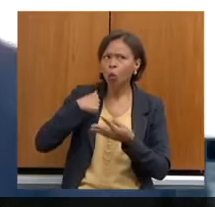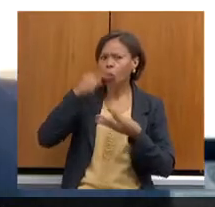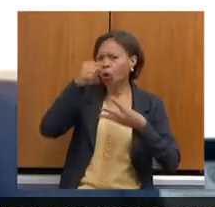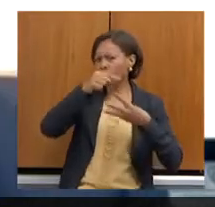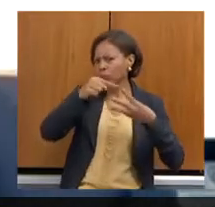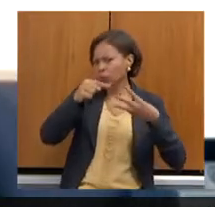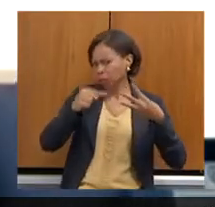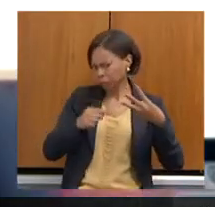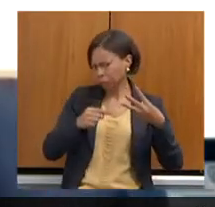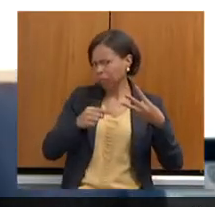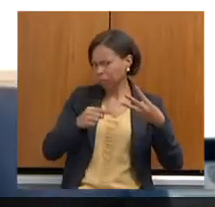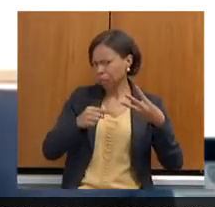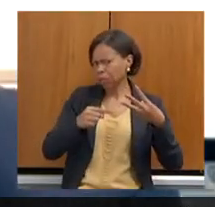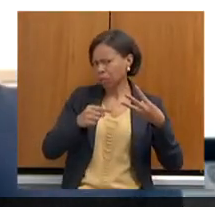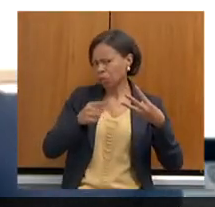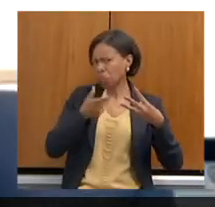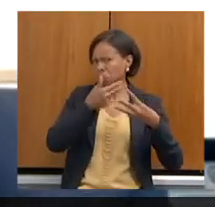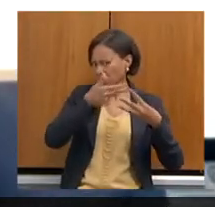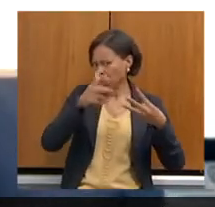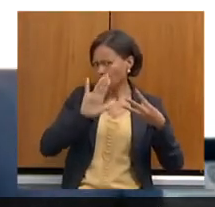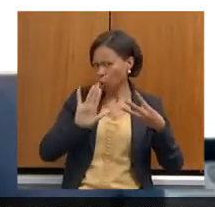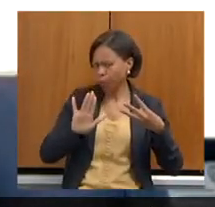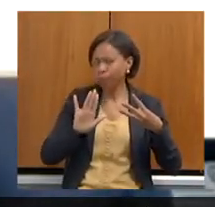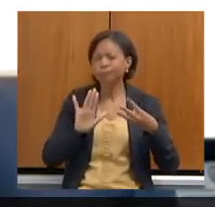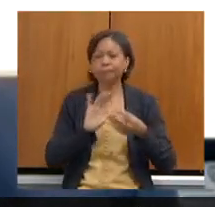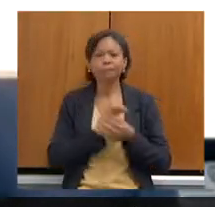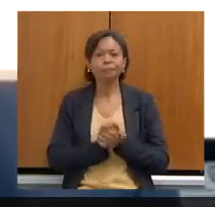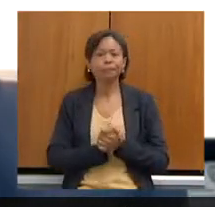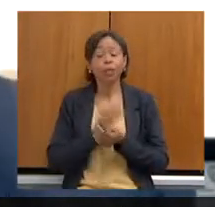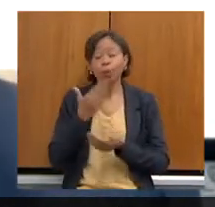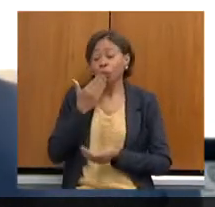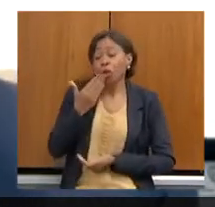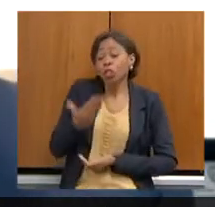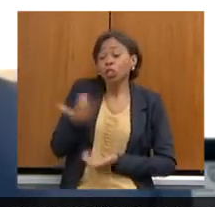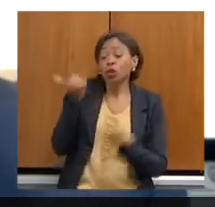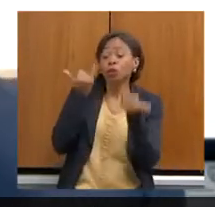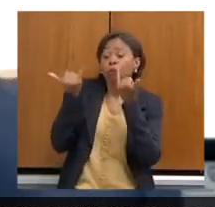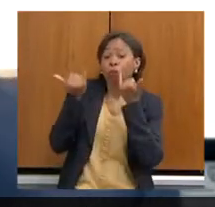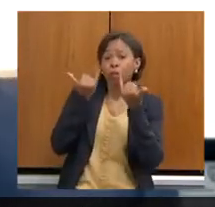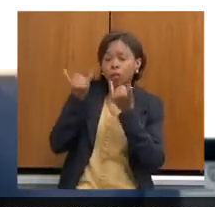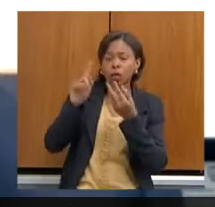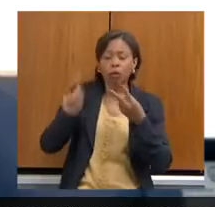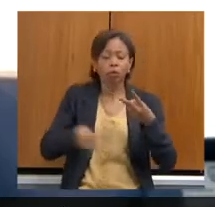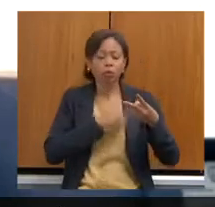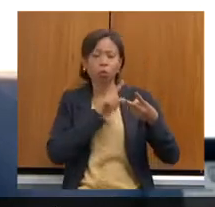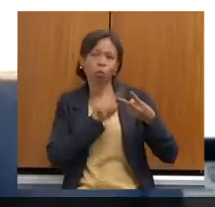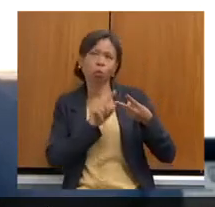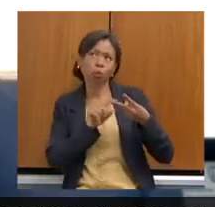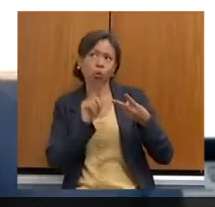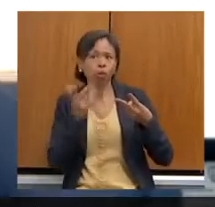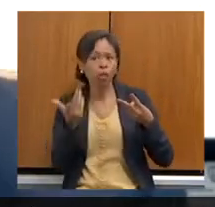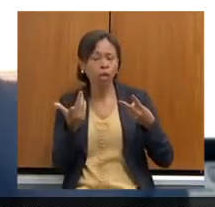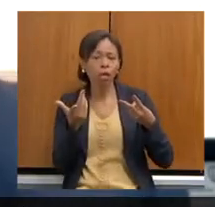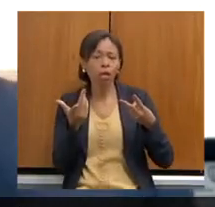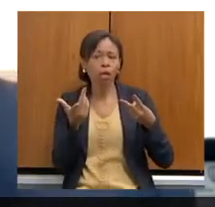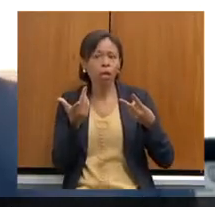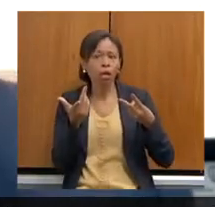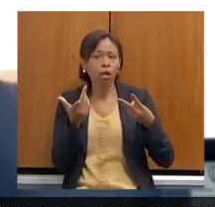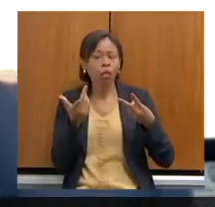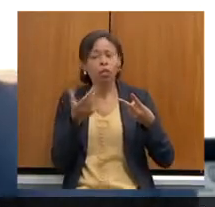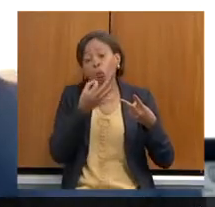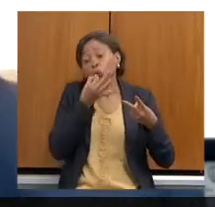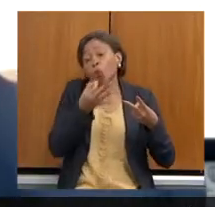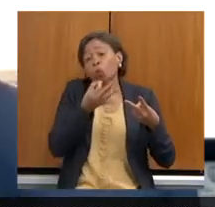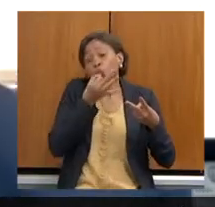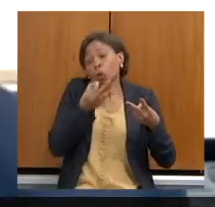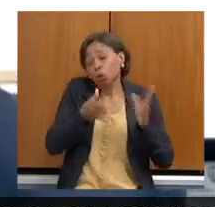três versões três possibilidades encheu de informações a outra poderá ser considerado como